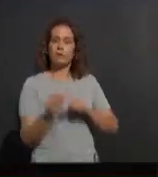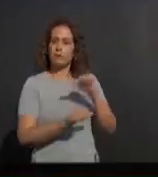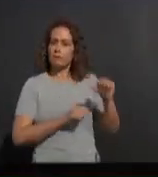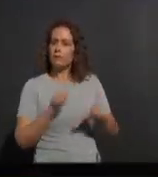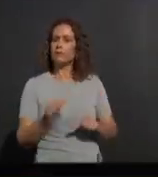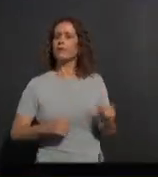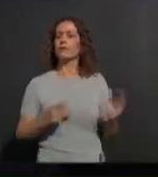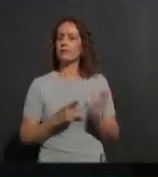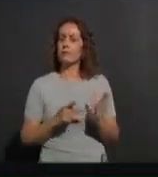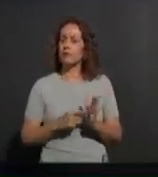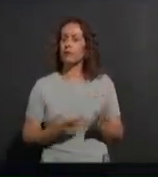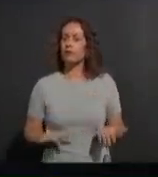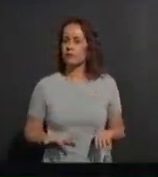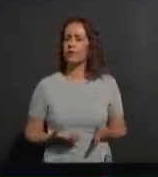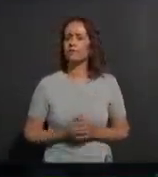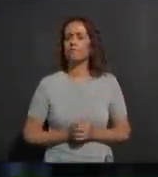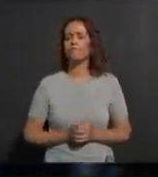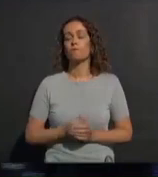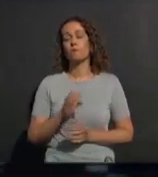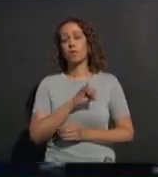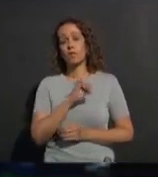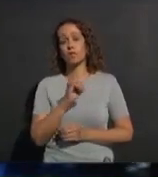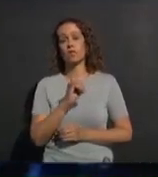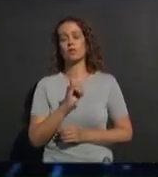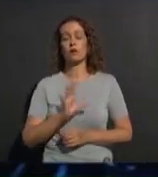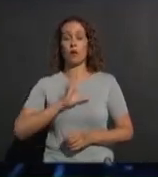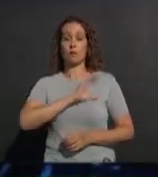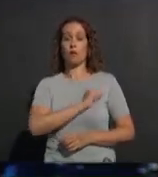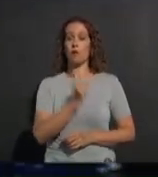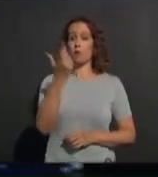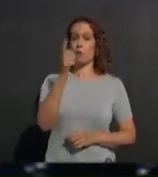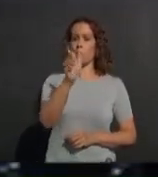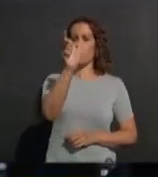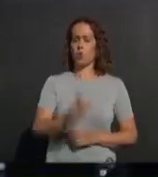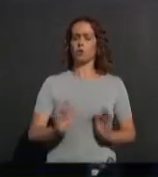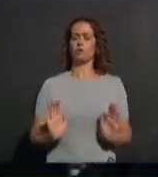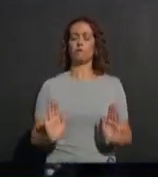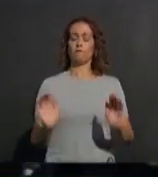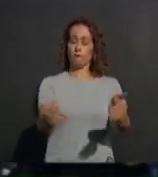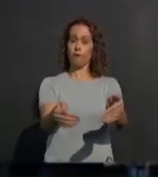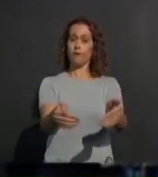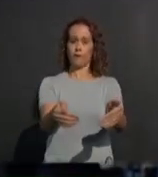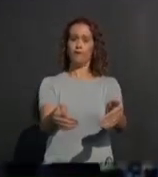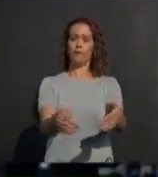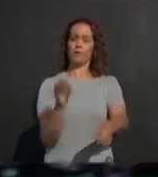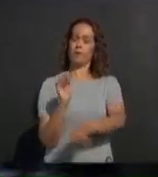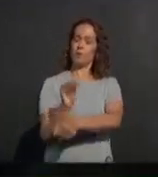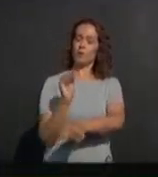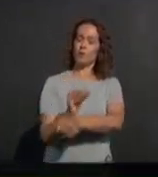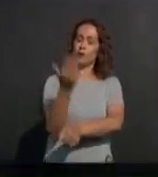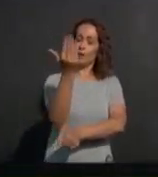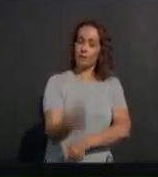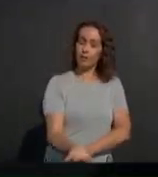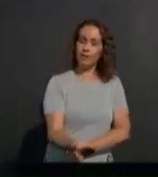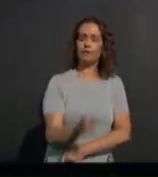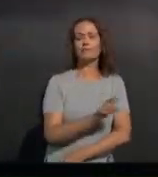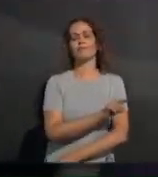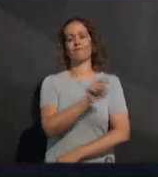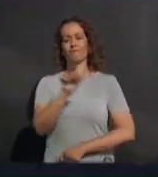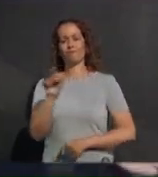O dia que você colocar o seu foco em amar o próximo, em descobrir a necessidade do próximo e cuidar dele, você